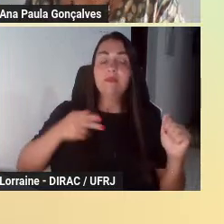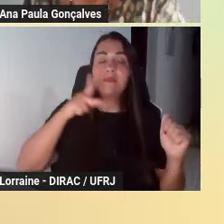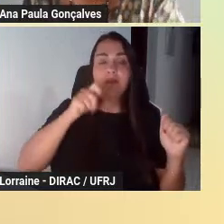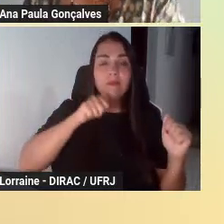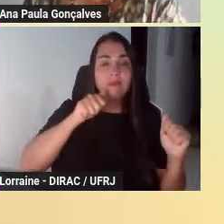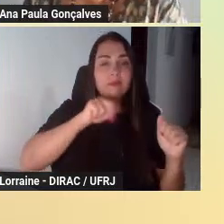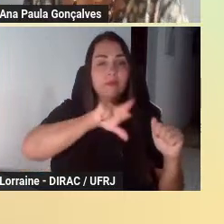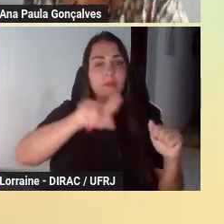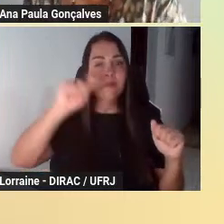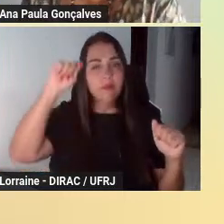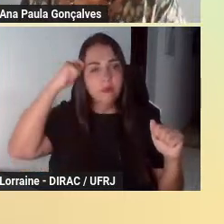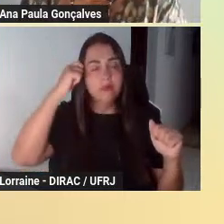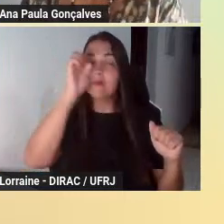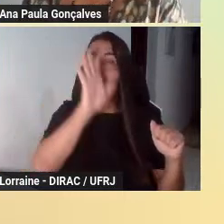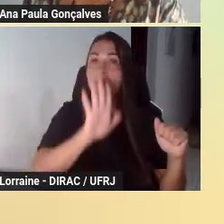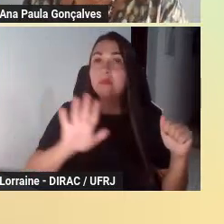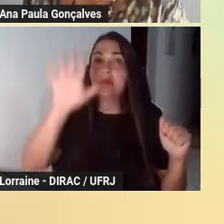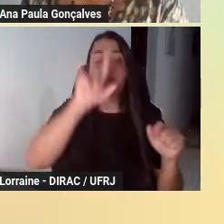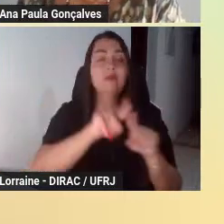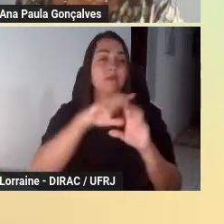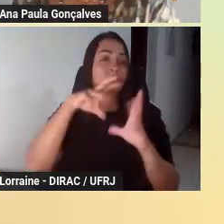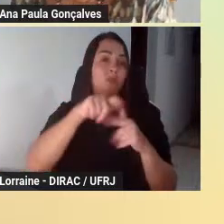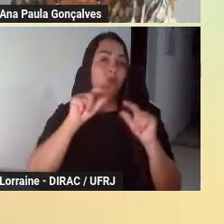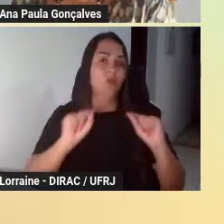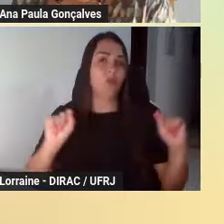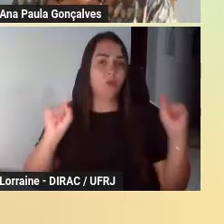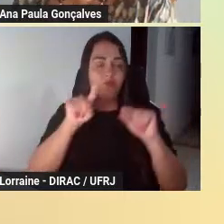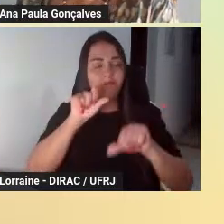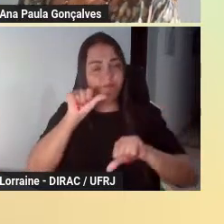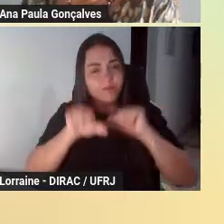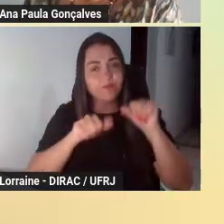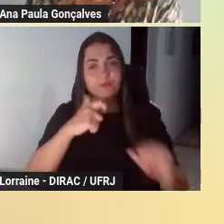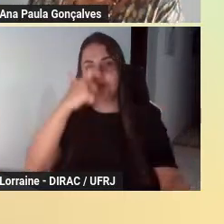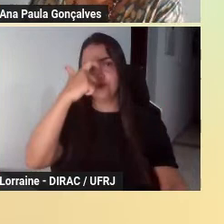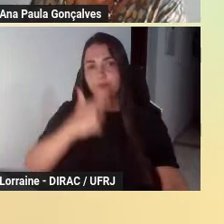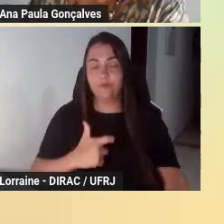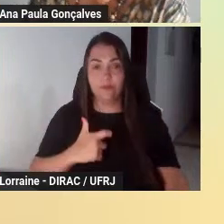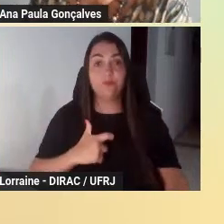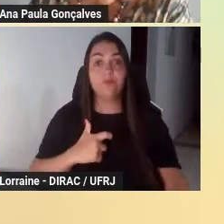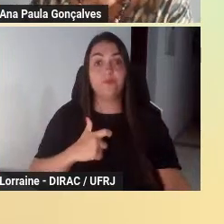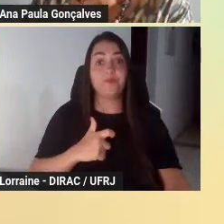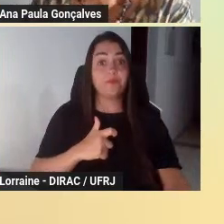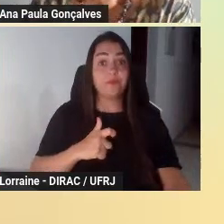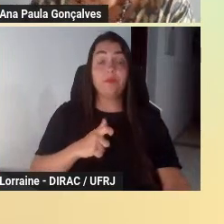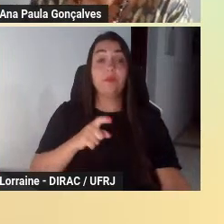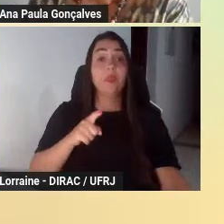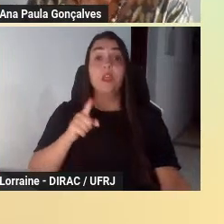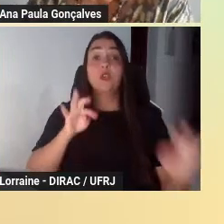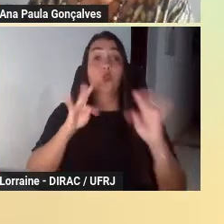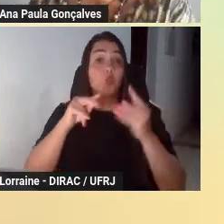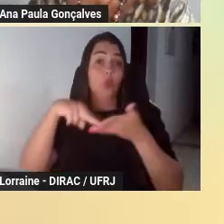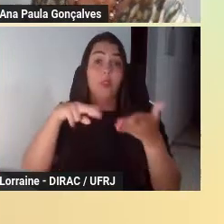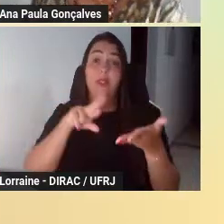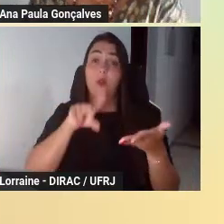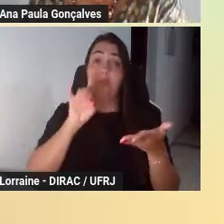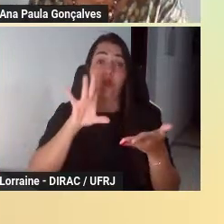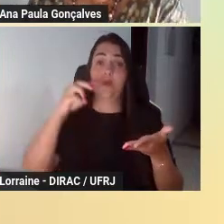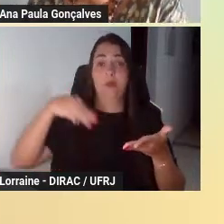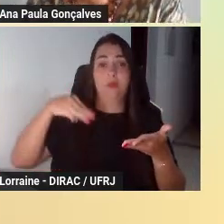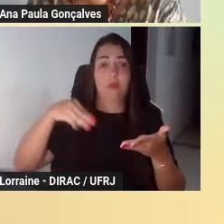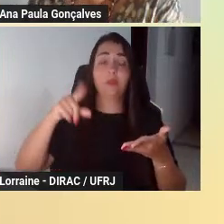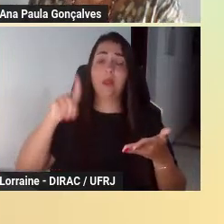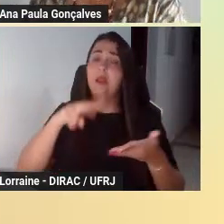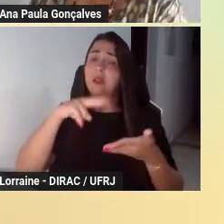do mundo, do Brasil todo e do mundo, foi transformador para mim, e não necessariamente as leituras eram sobre matemática. Eram leituras sobre as